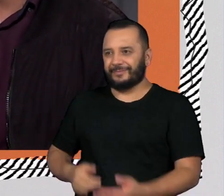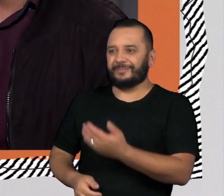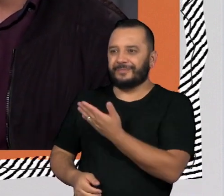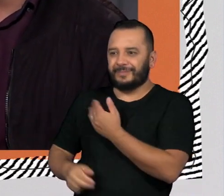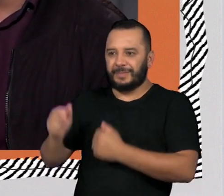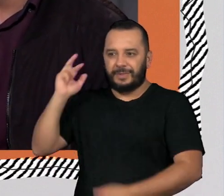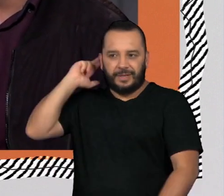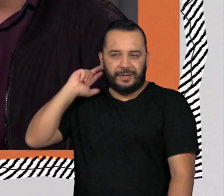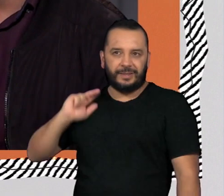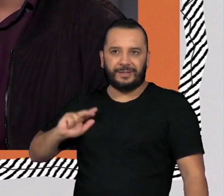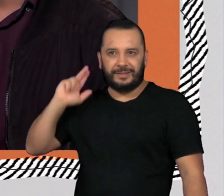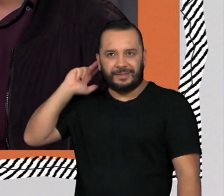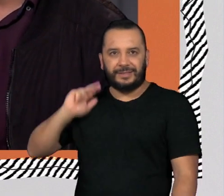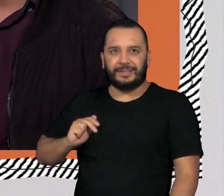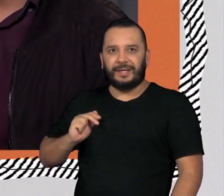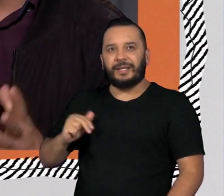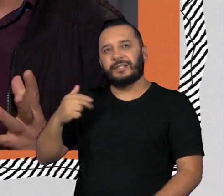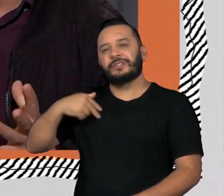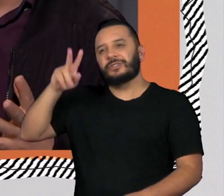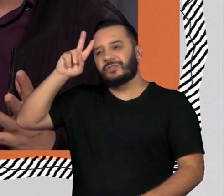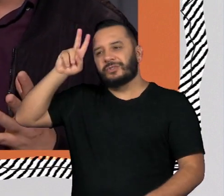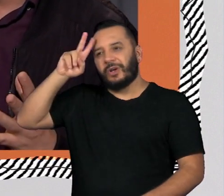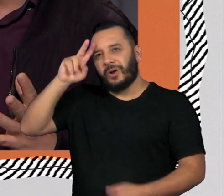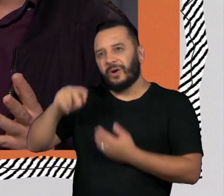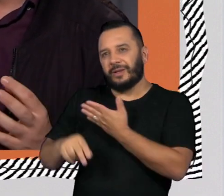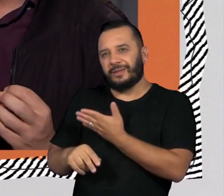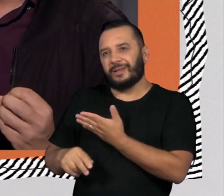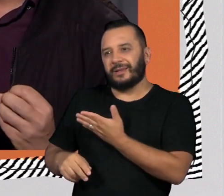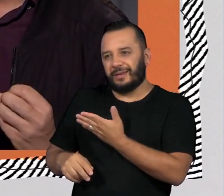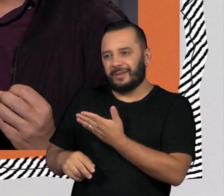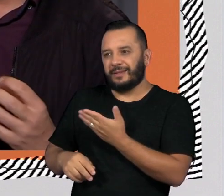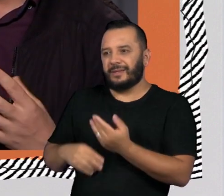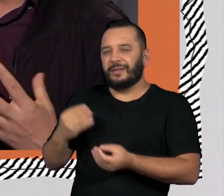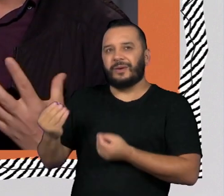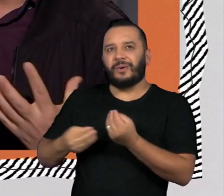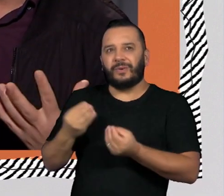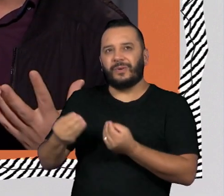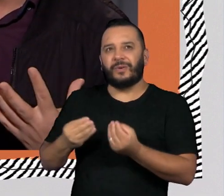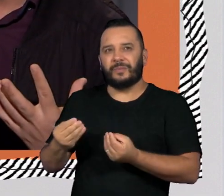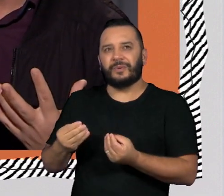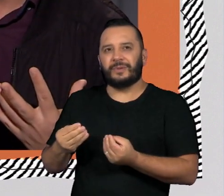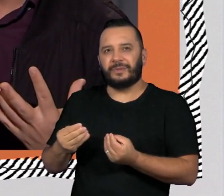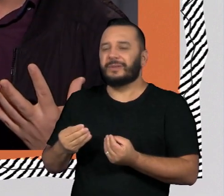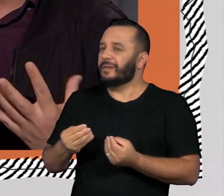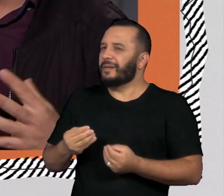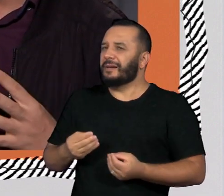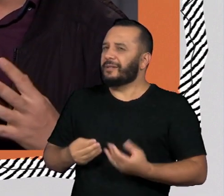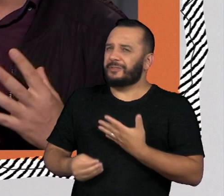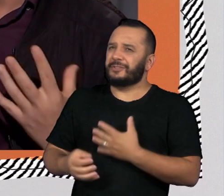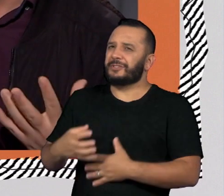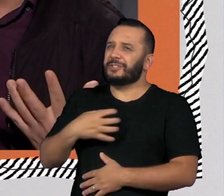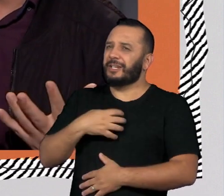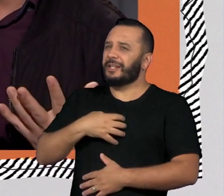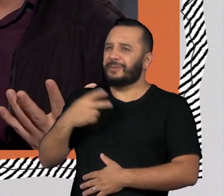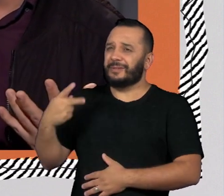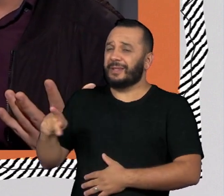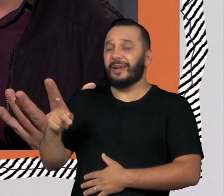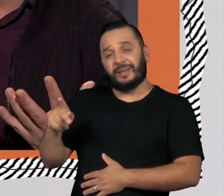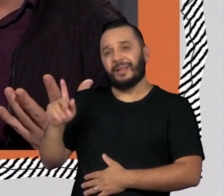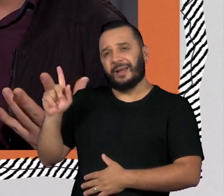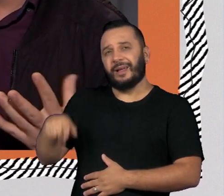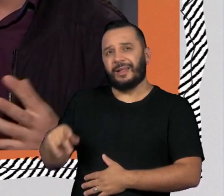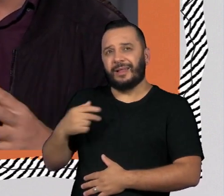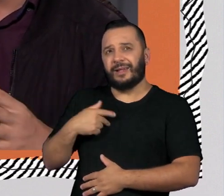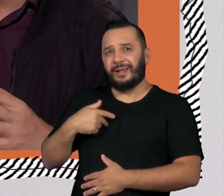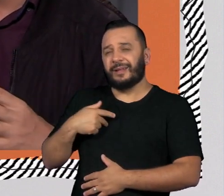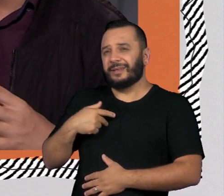pensar a história dessa mulher, de tudo que ela... Bom, ela é o Brasil